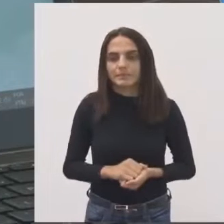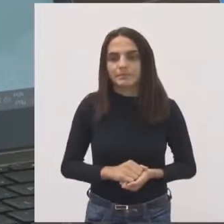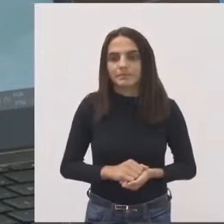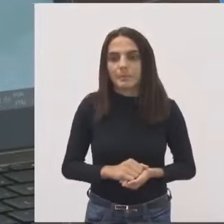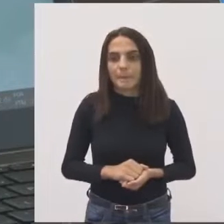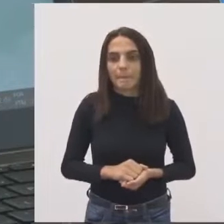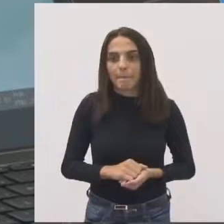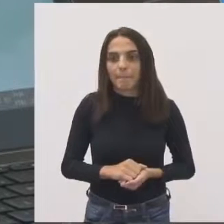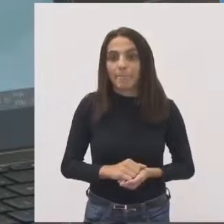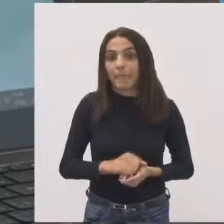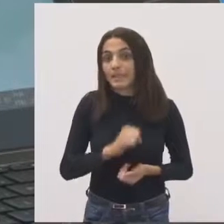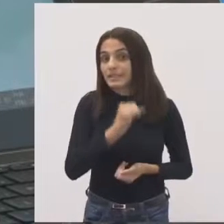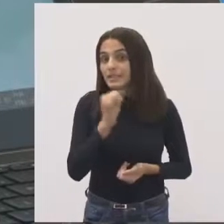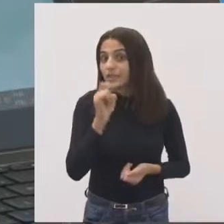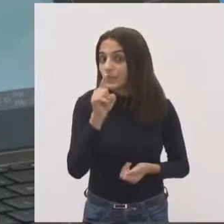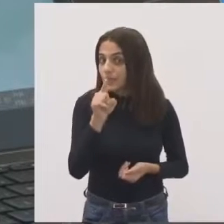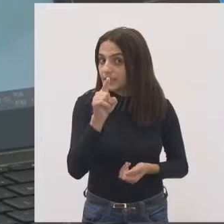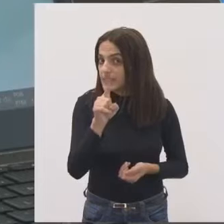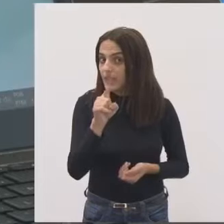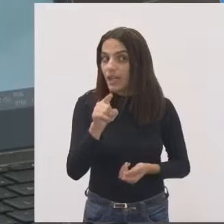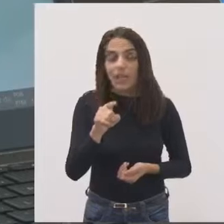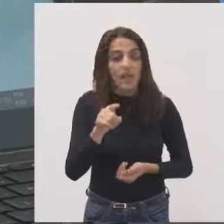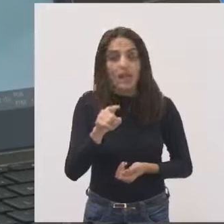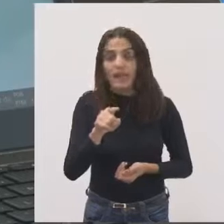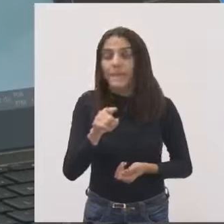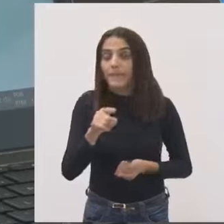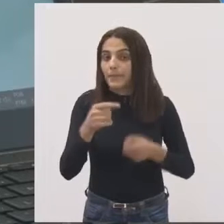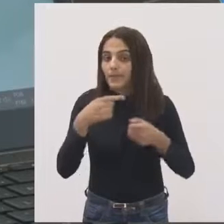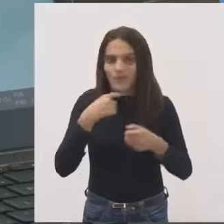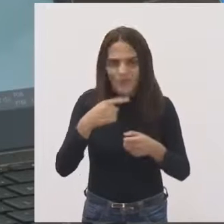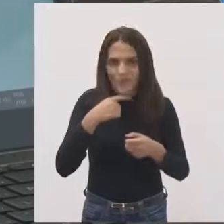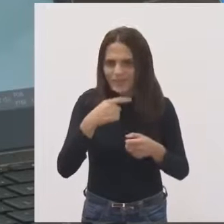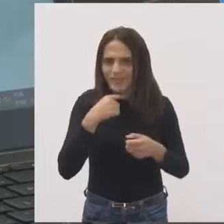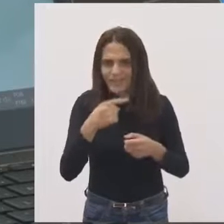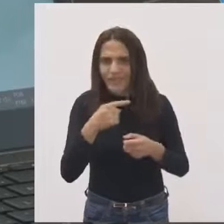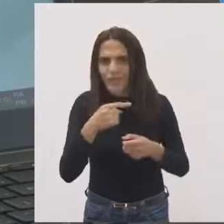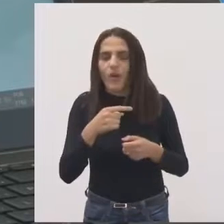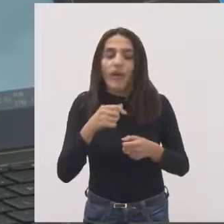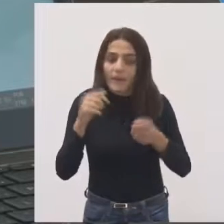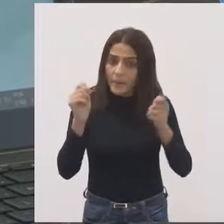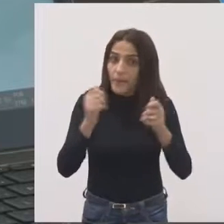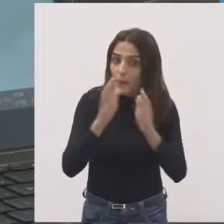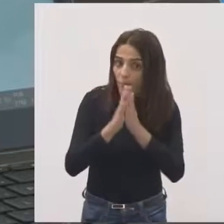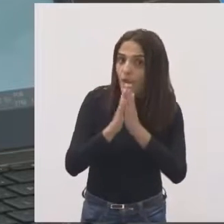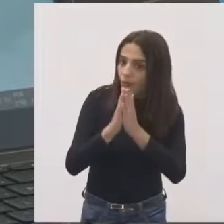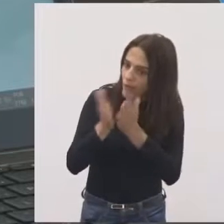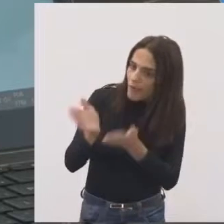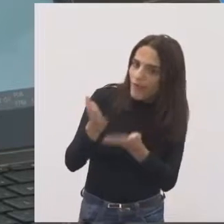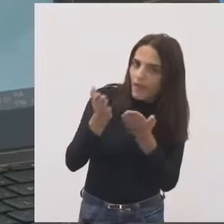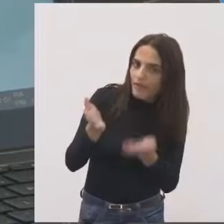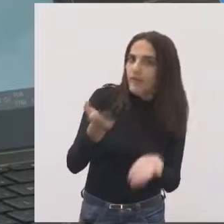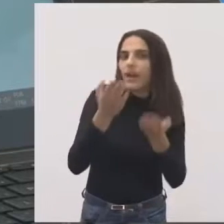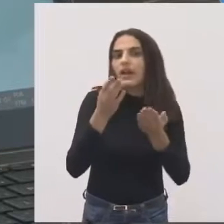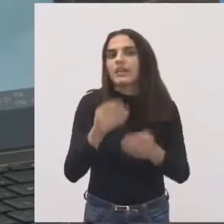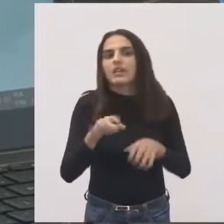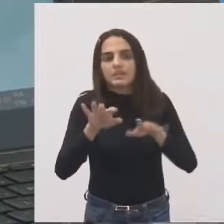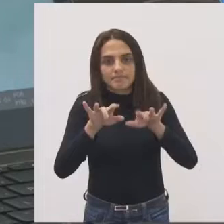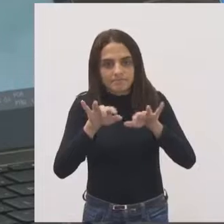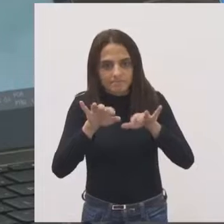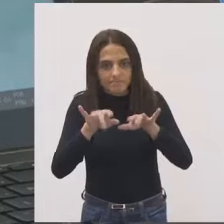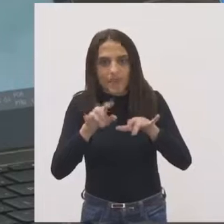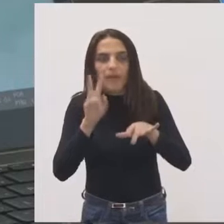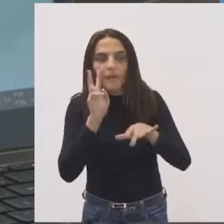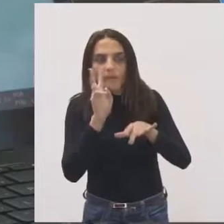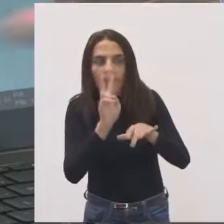não fizerem isso, não vai funcionar Fotos. Você não vai conseguir ver nenhuma foto no seu... Nem foto, nem vídeo no seu notebook, tá